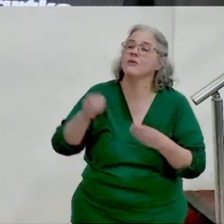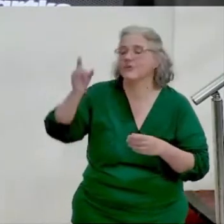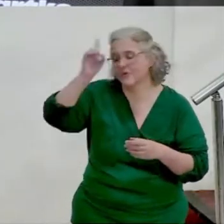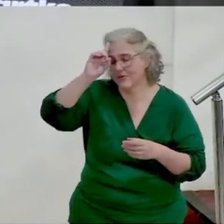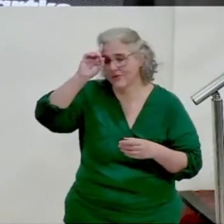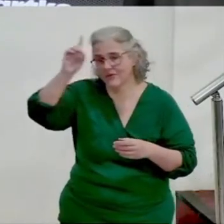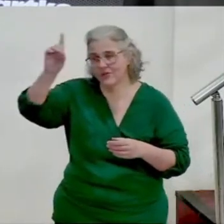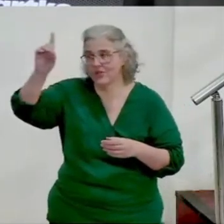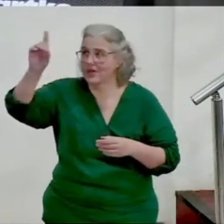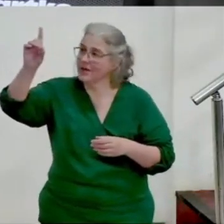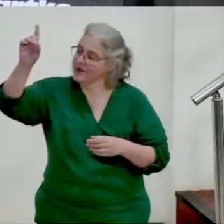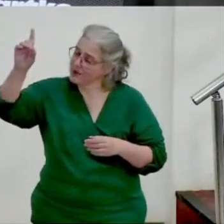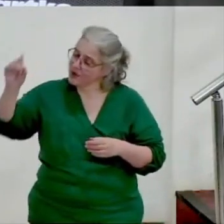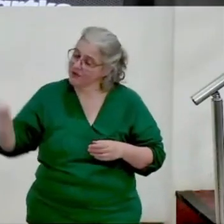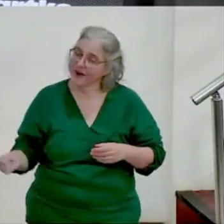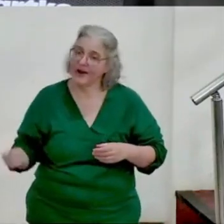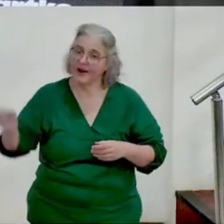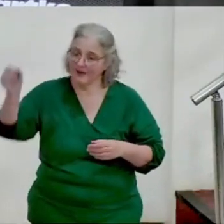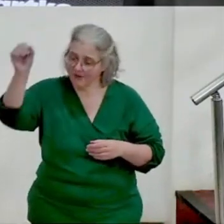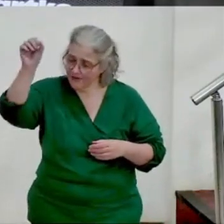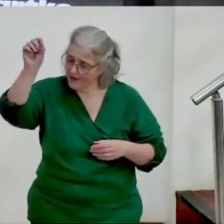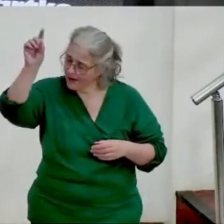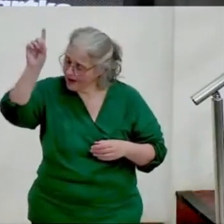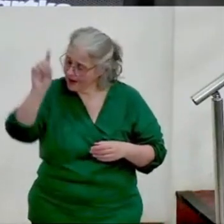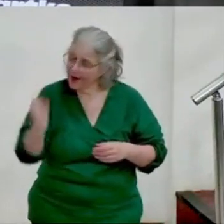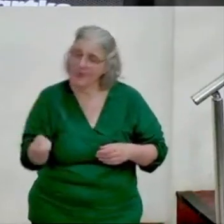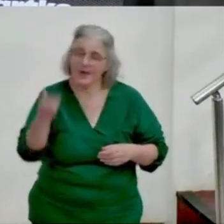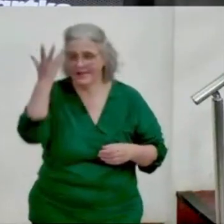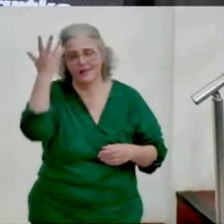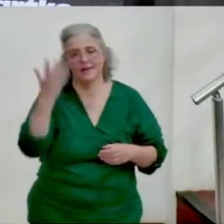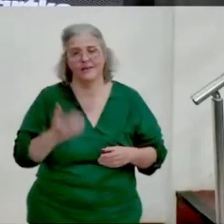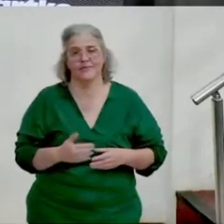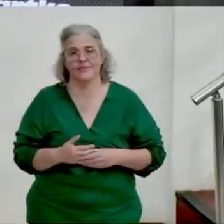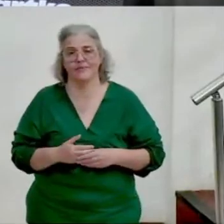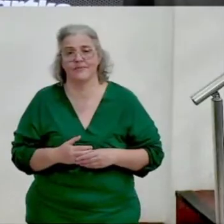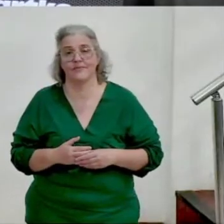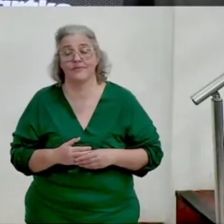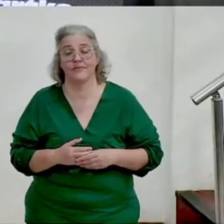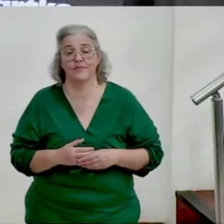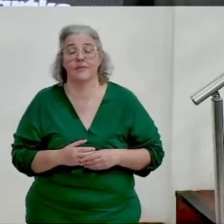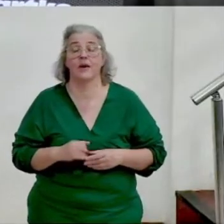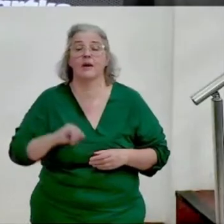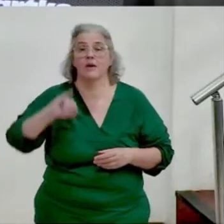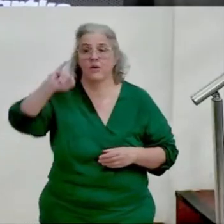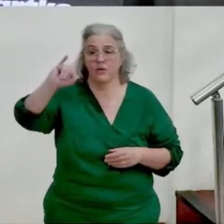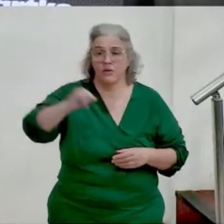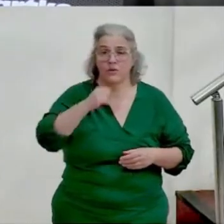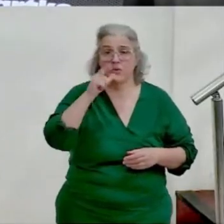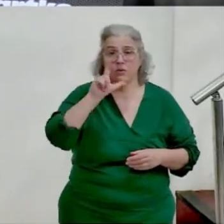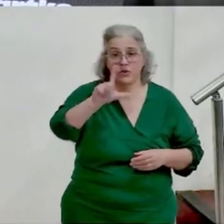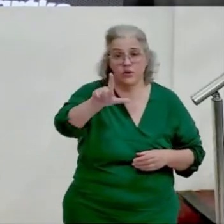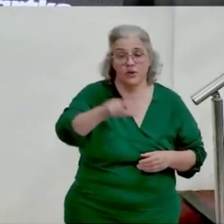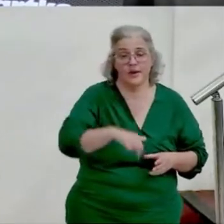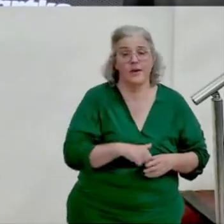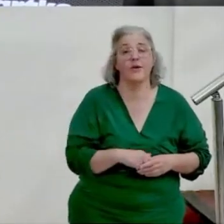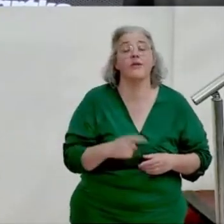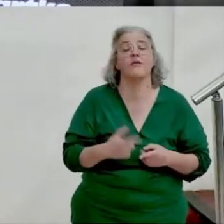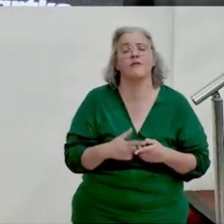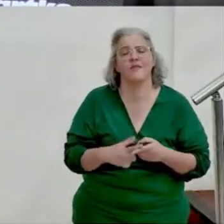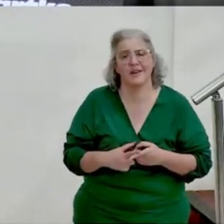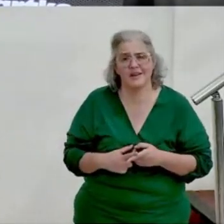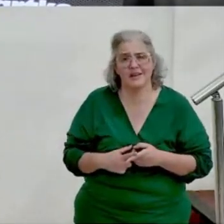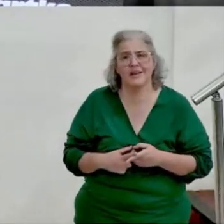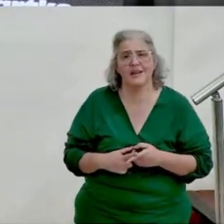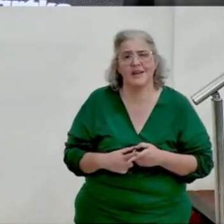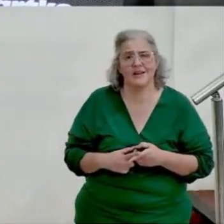como com todas as nações ao redor. Joel foi talvez o primeiro a usar a expressão, e ele disse que o dia do Senhor será grande, terrível, um dia